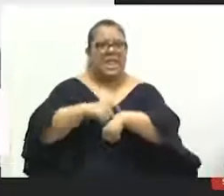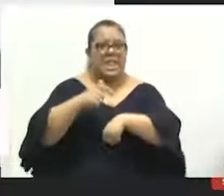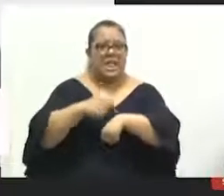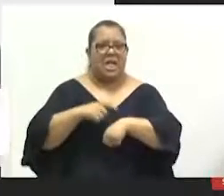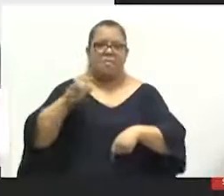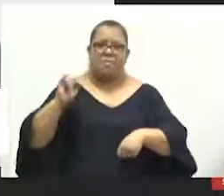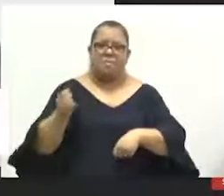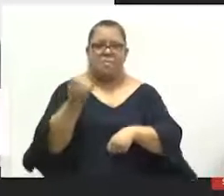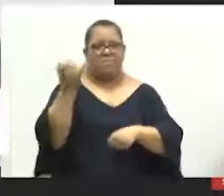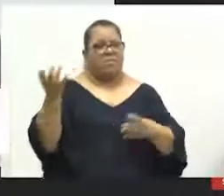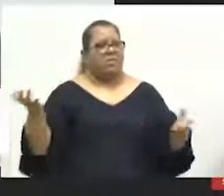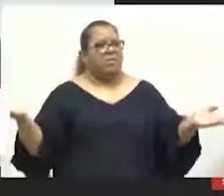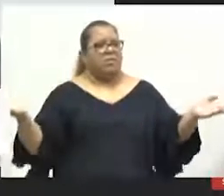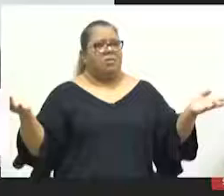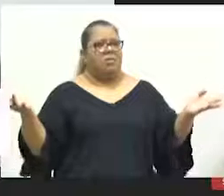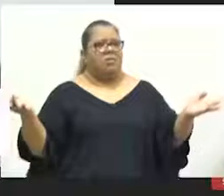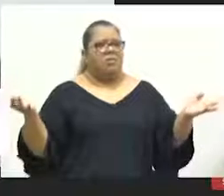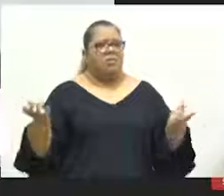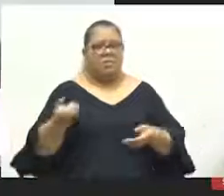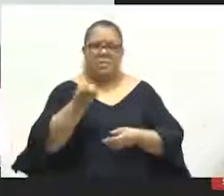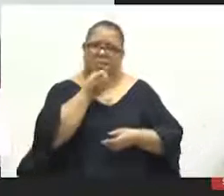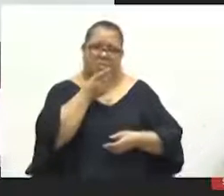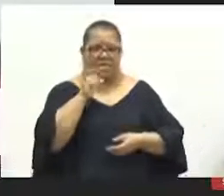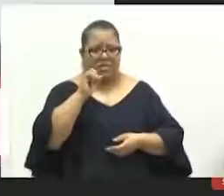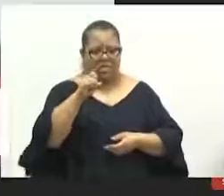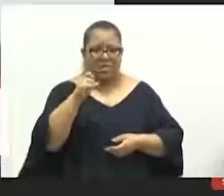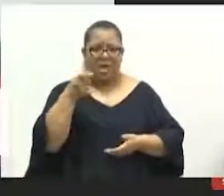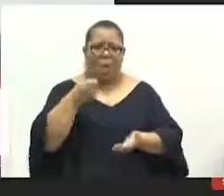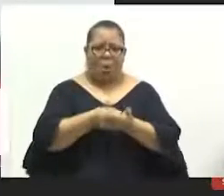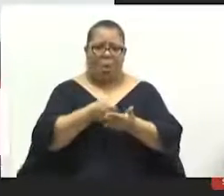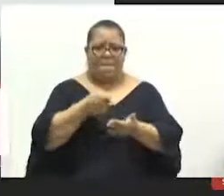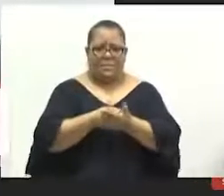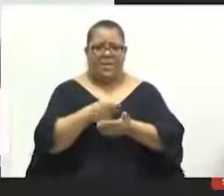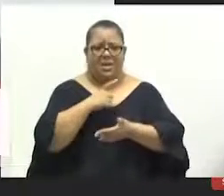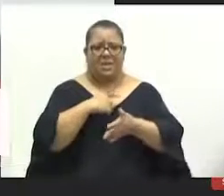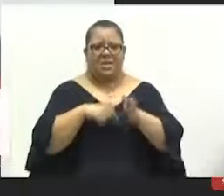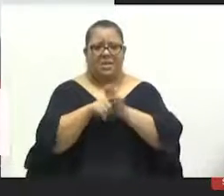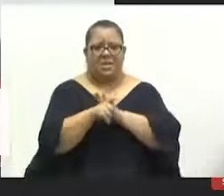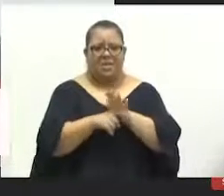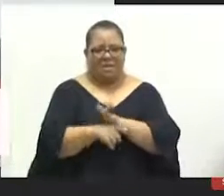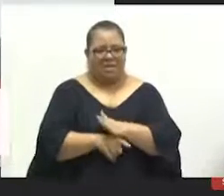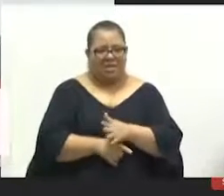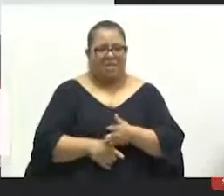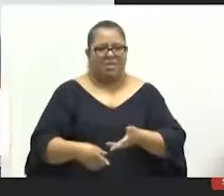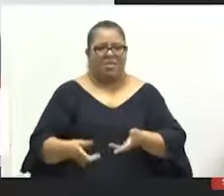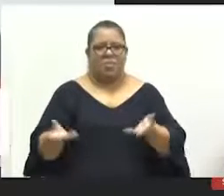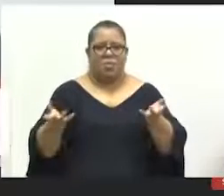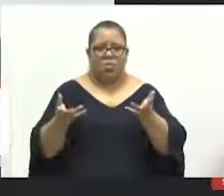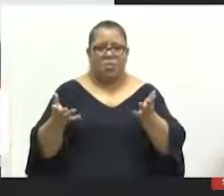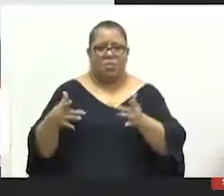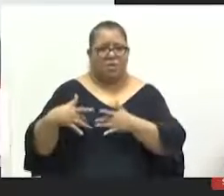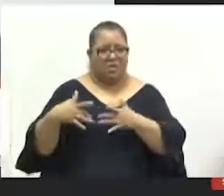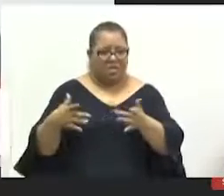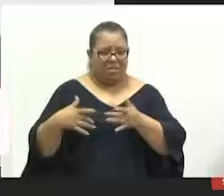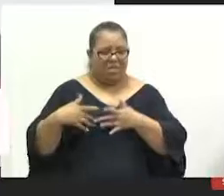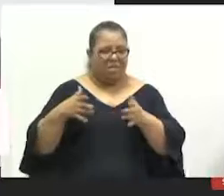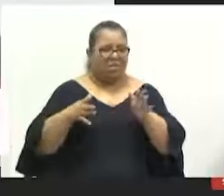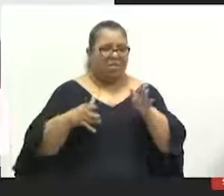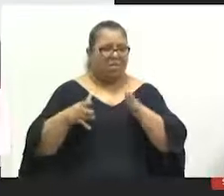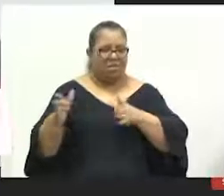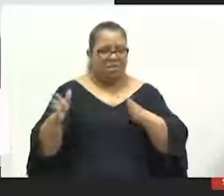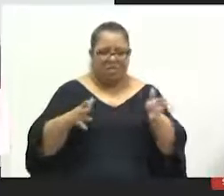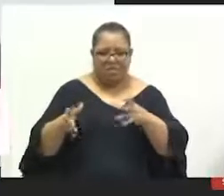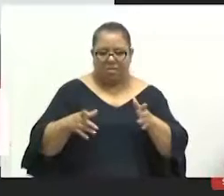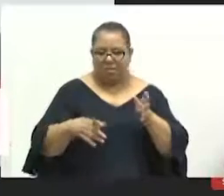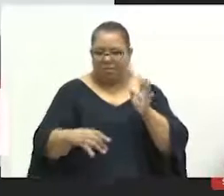desse paciente. Bom, se ele é obrigado a ter todos esses exames, disponibilizar esse acesso do apoio